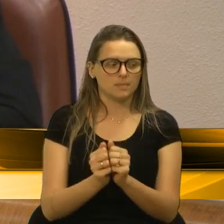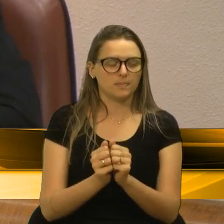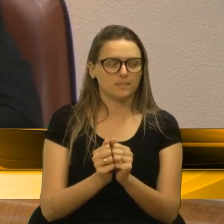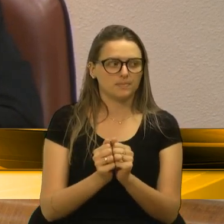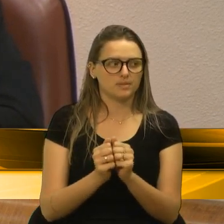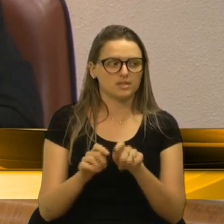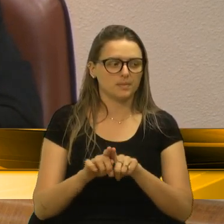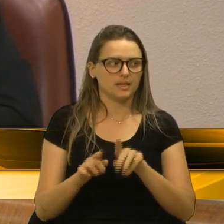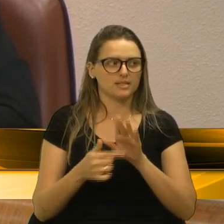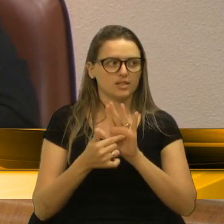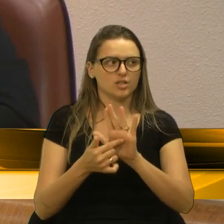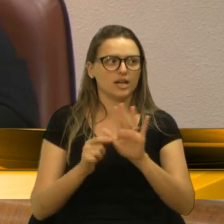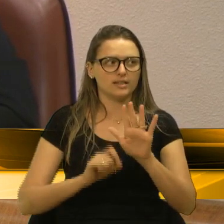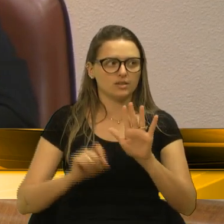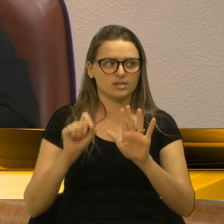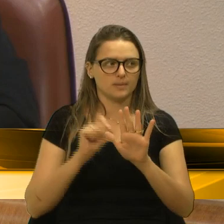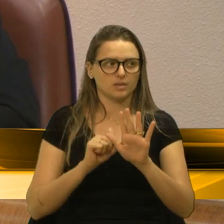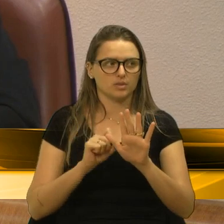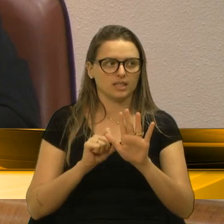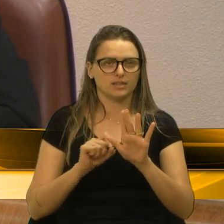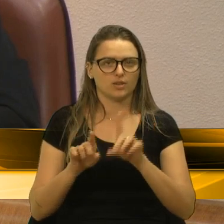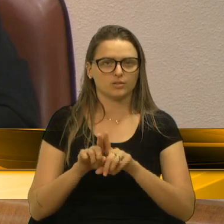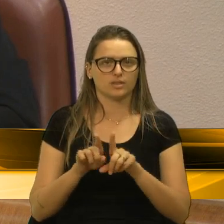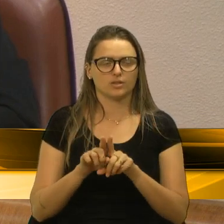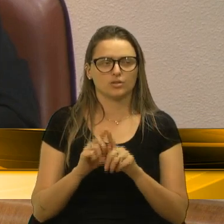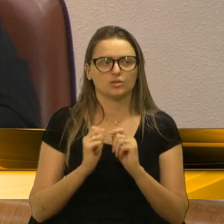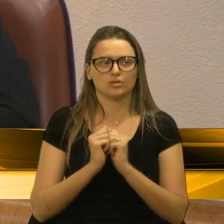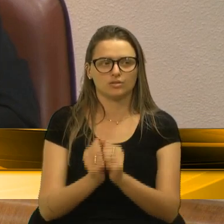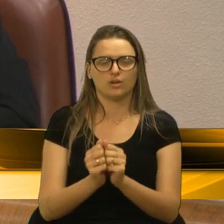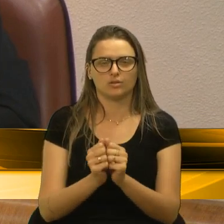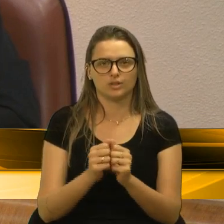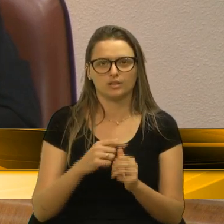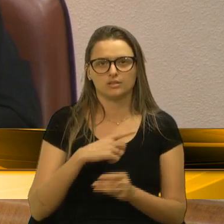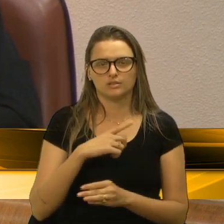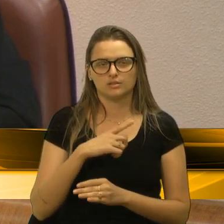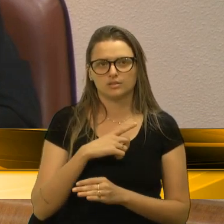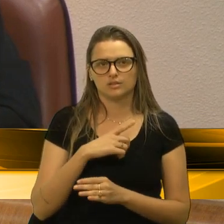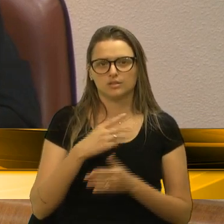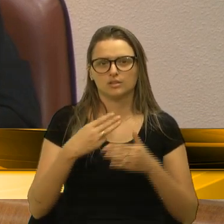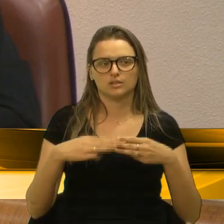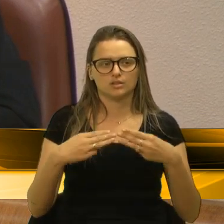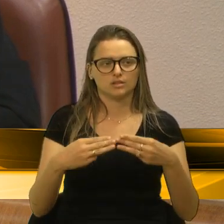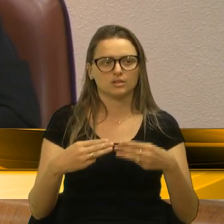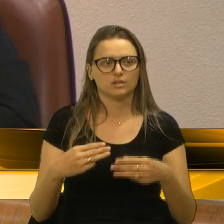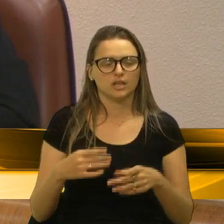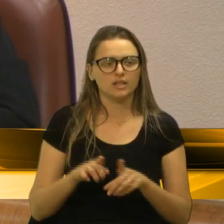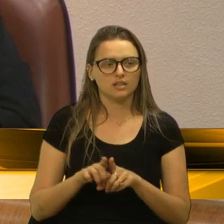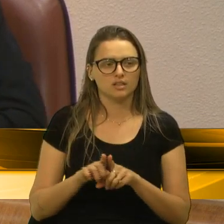de cassação do mandato do prefeito pela Câmara, contido no documento externo 365/2019.